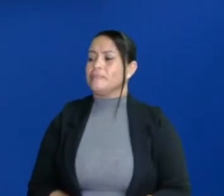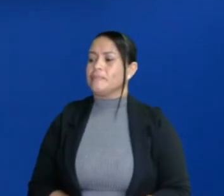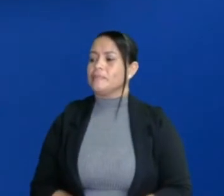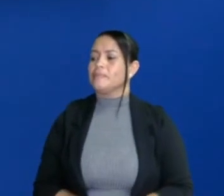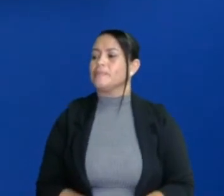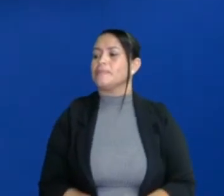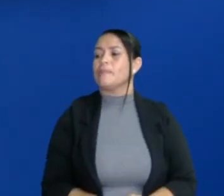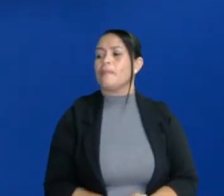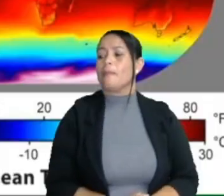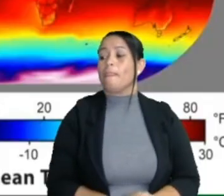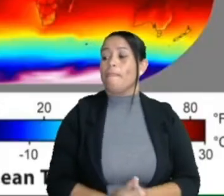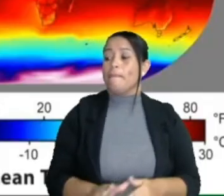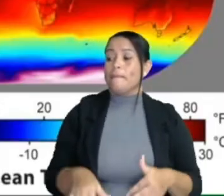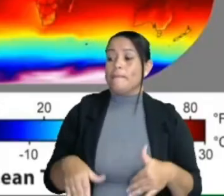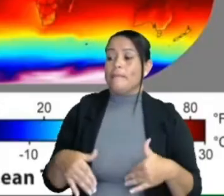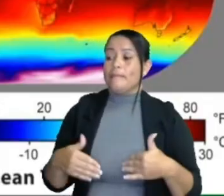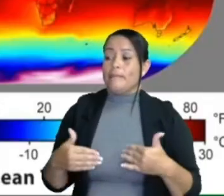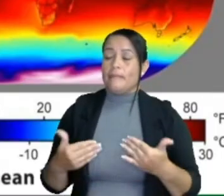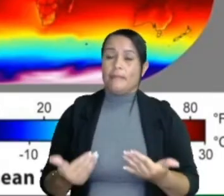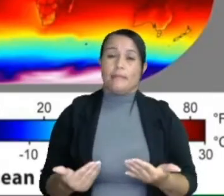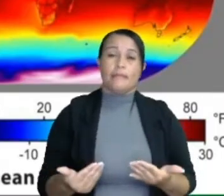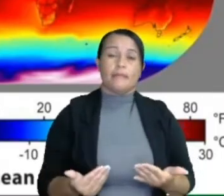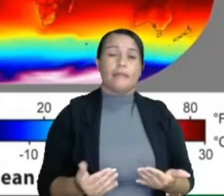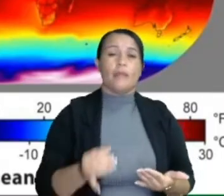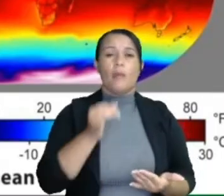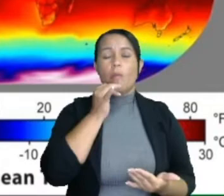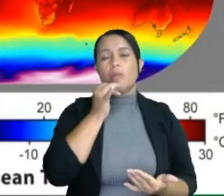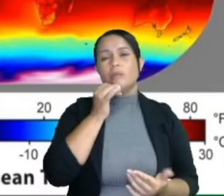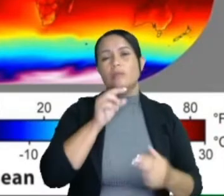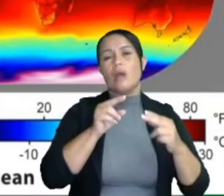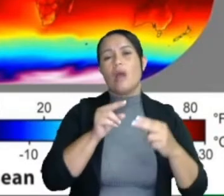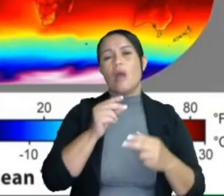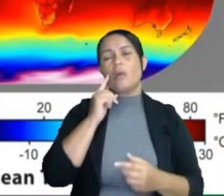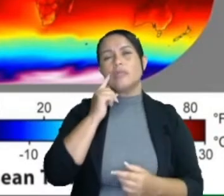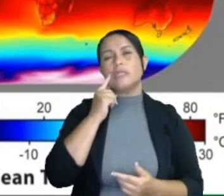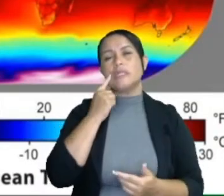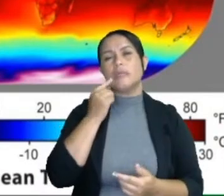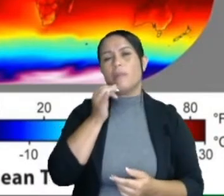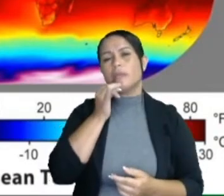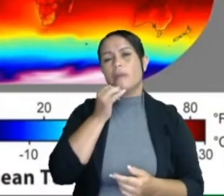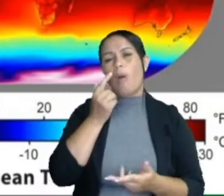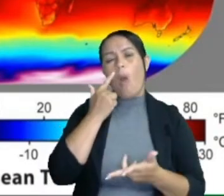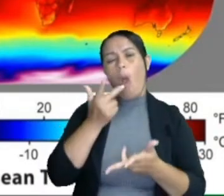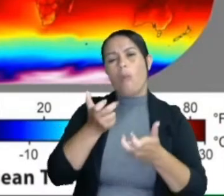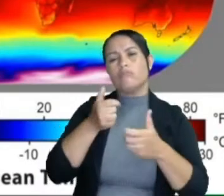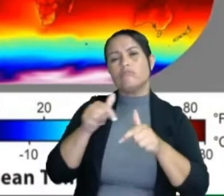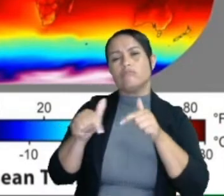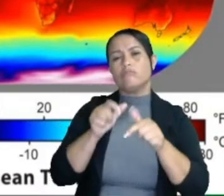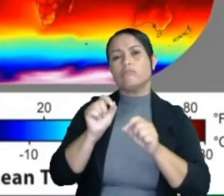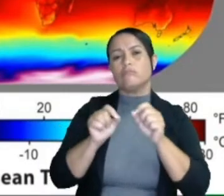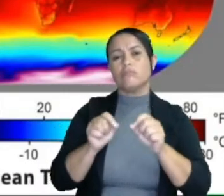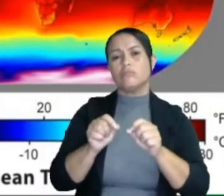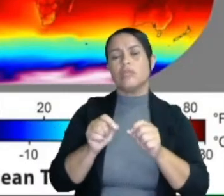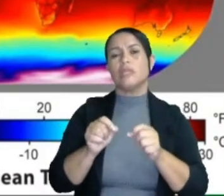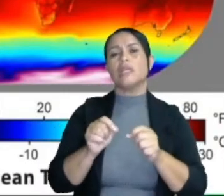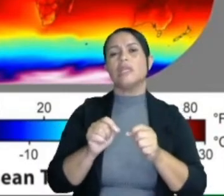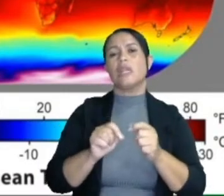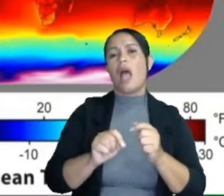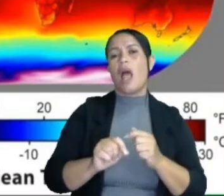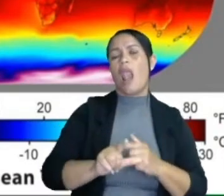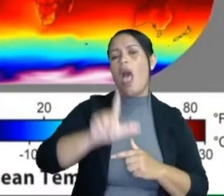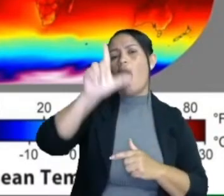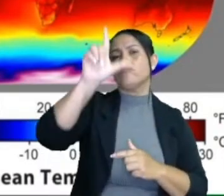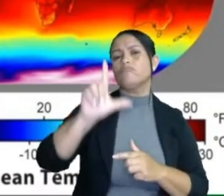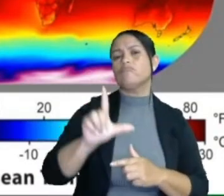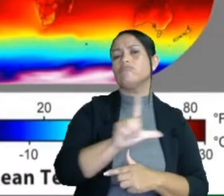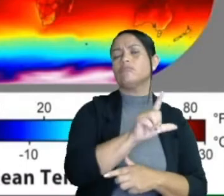aqui. Bem, quando a gente trabalha essa questão das latitudes e a posição de determinados lugares na